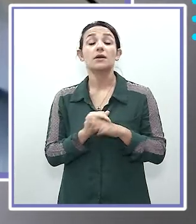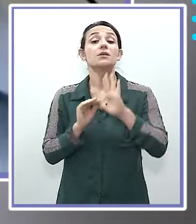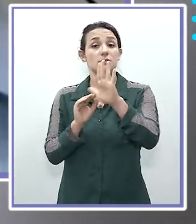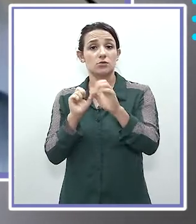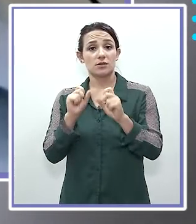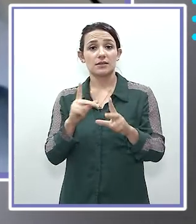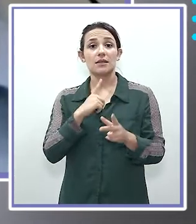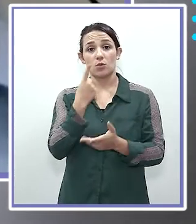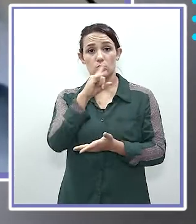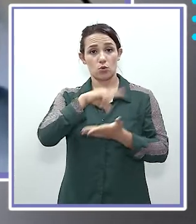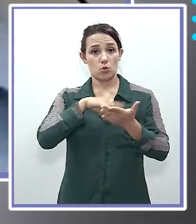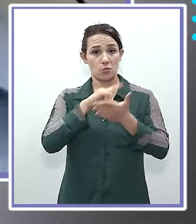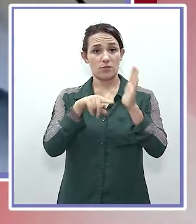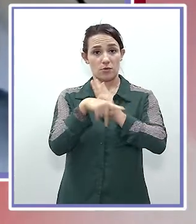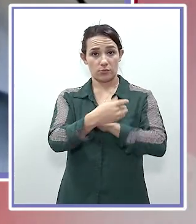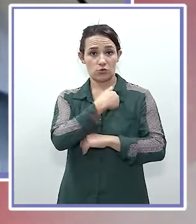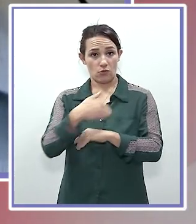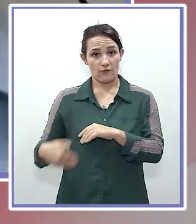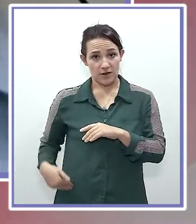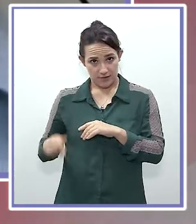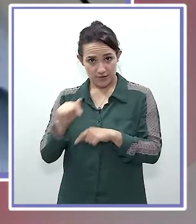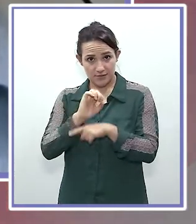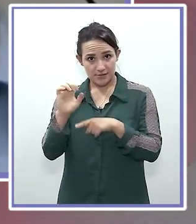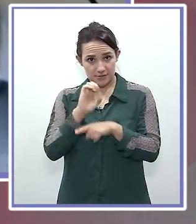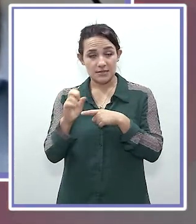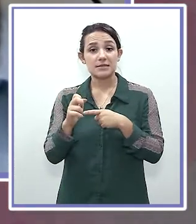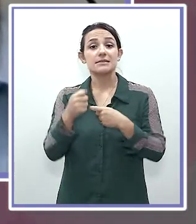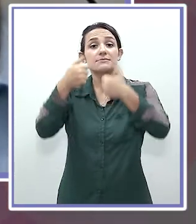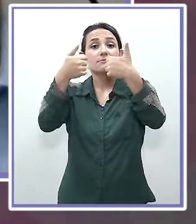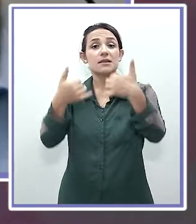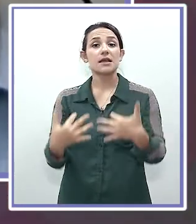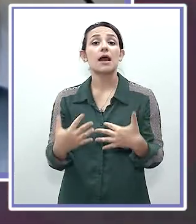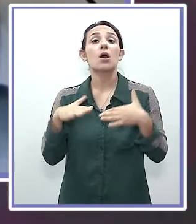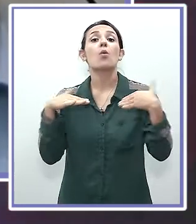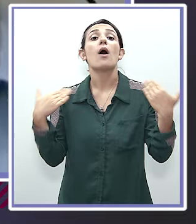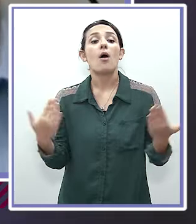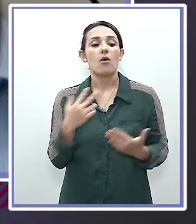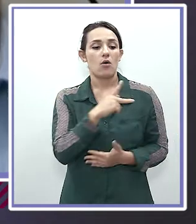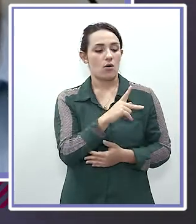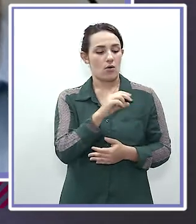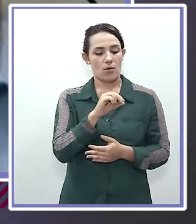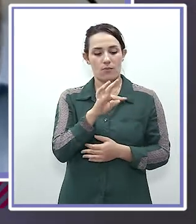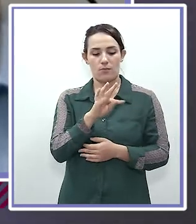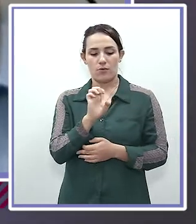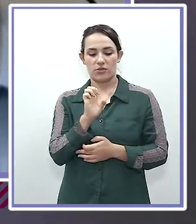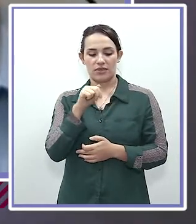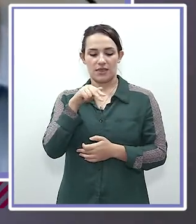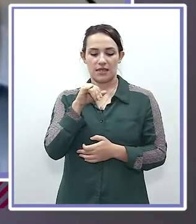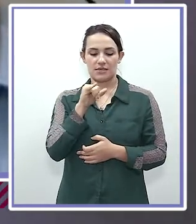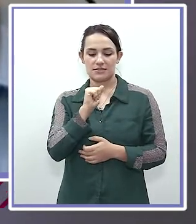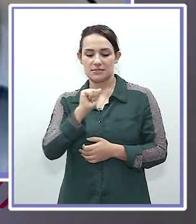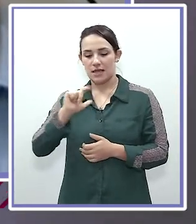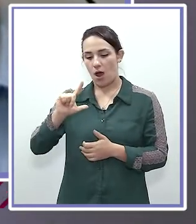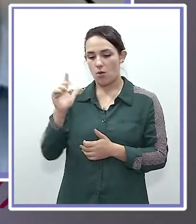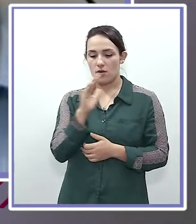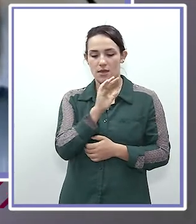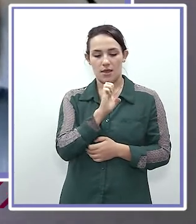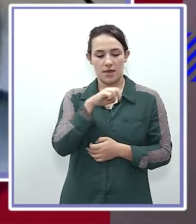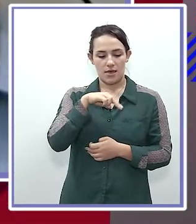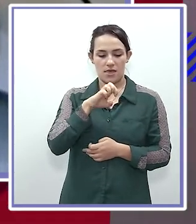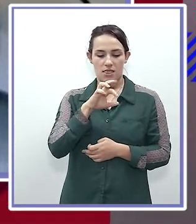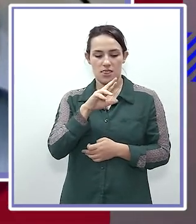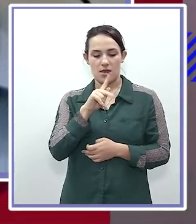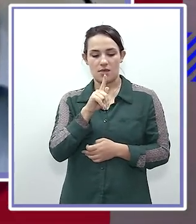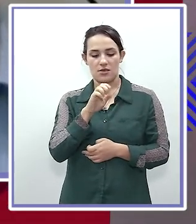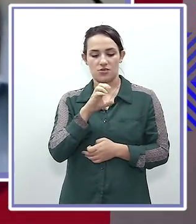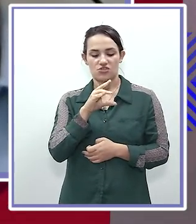acesso, produzido pelo governo do estado, né, que fala aí sobre o potencial energético de Mato Grosso do Sul. Segundo o governo do estado,